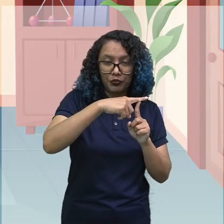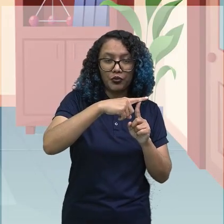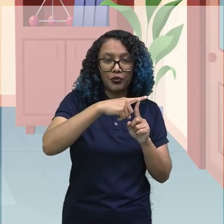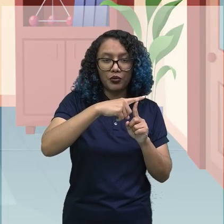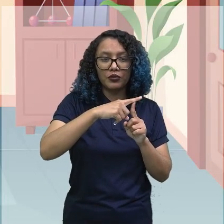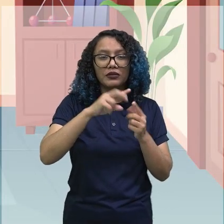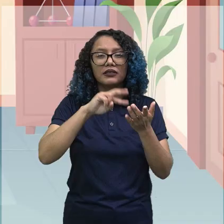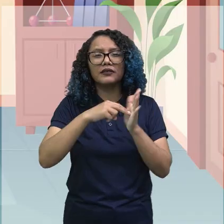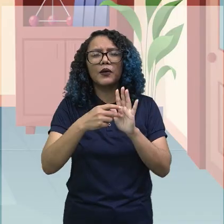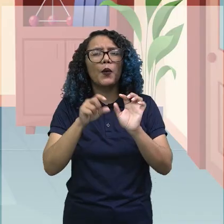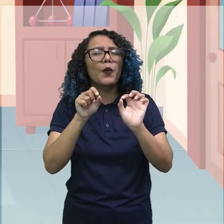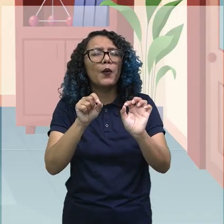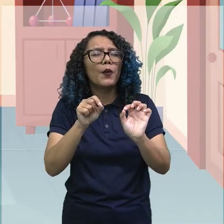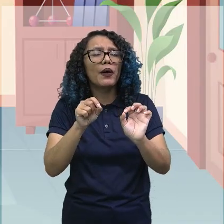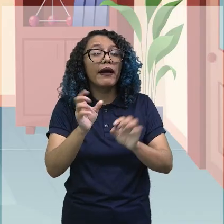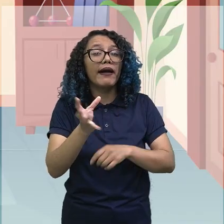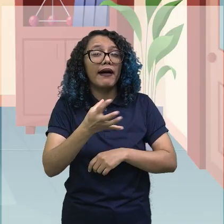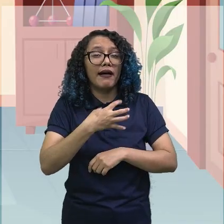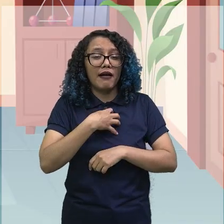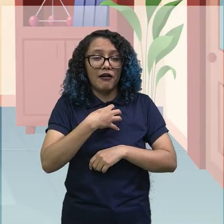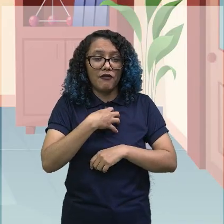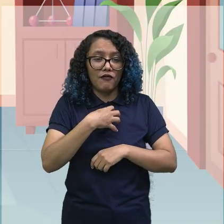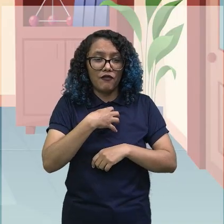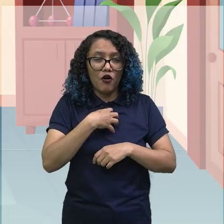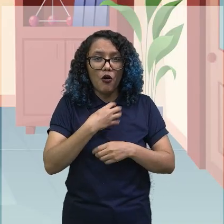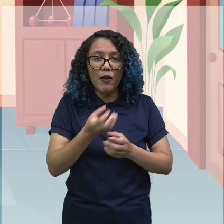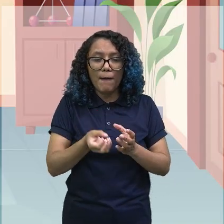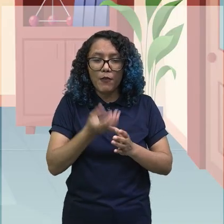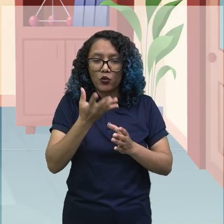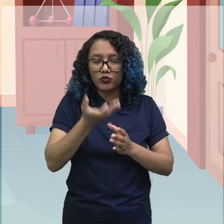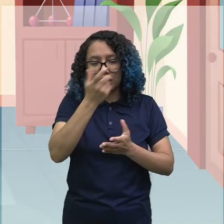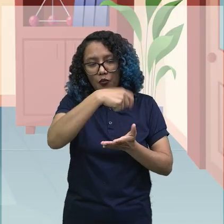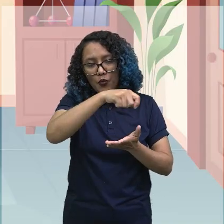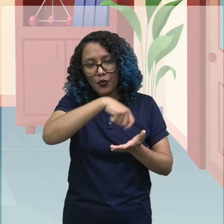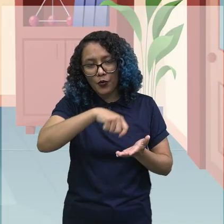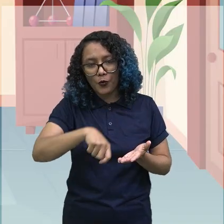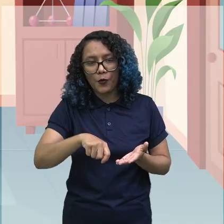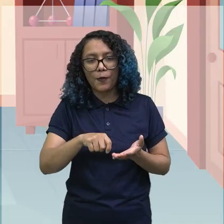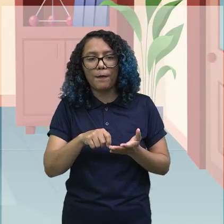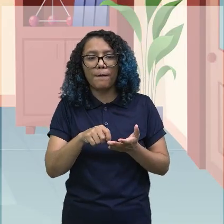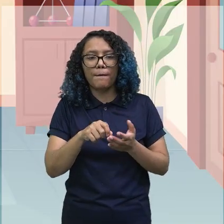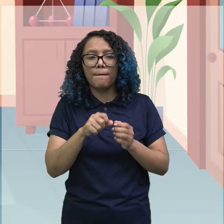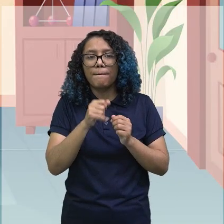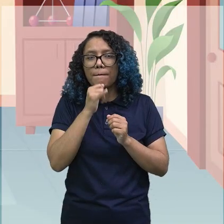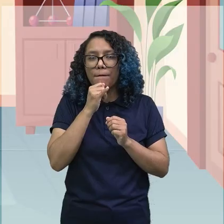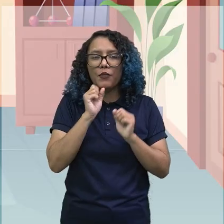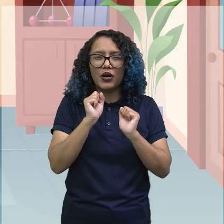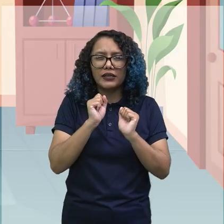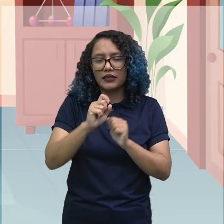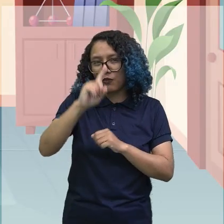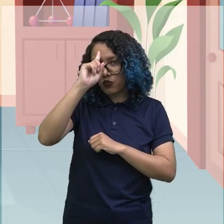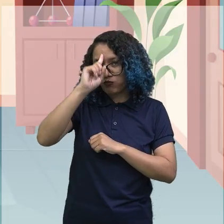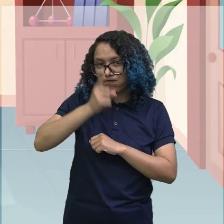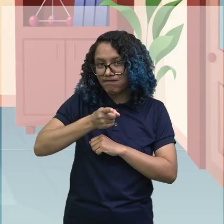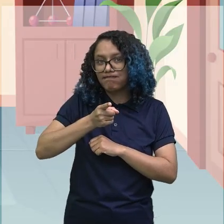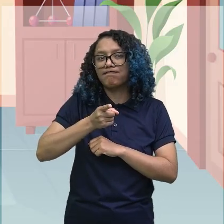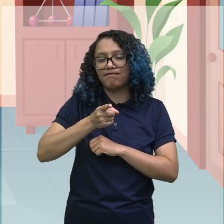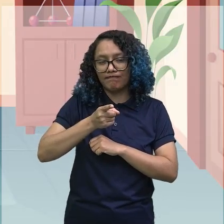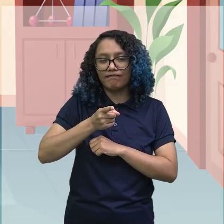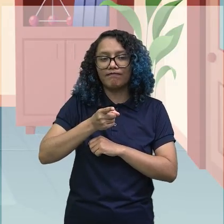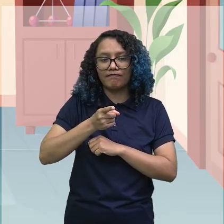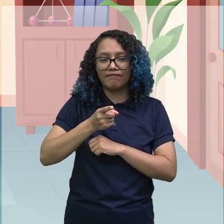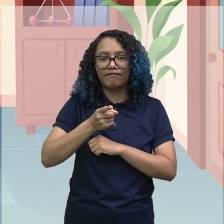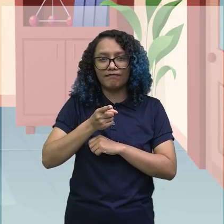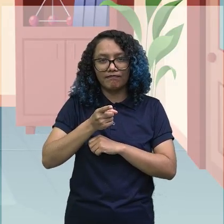tipo é a forma como ele é produzido. Temos o injuntivo, né? Por exemplo, que